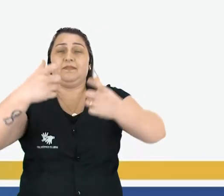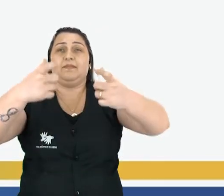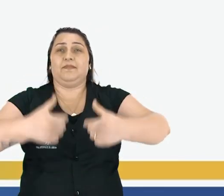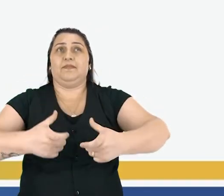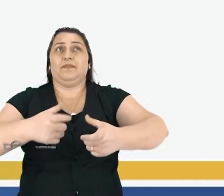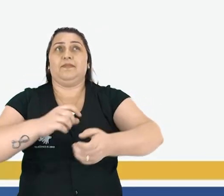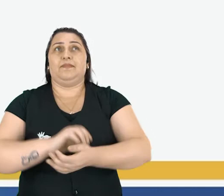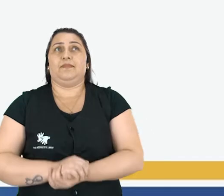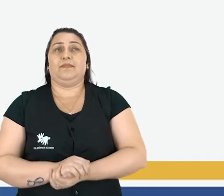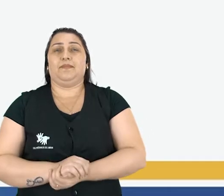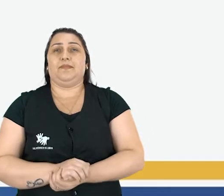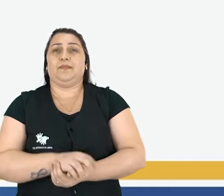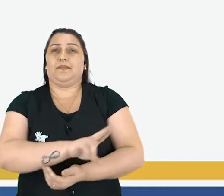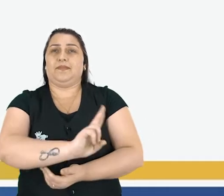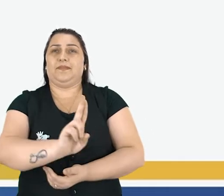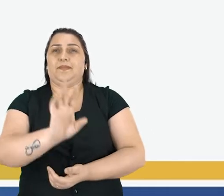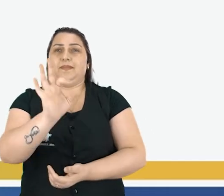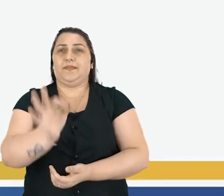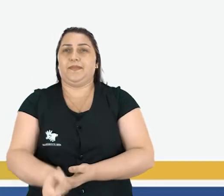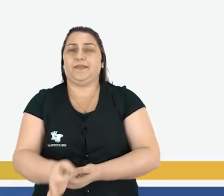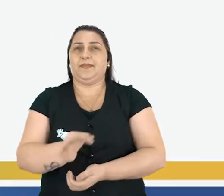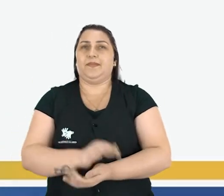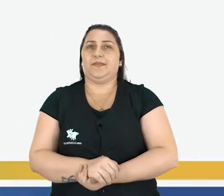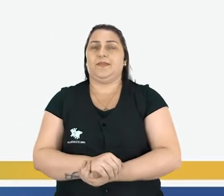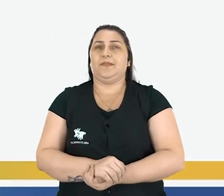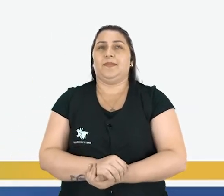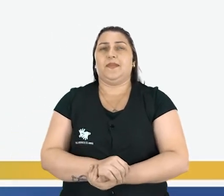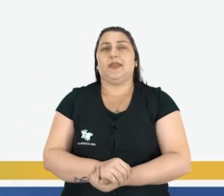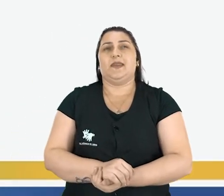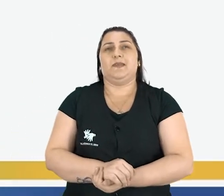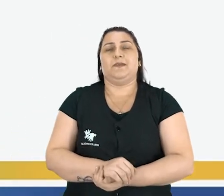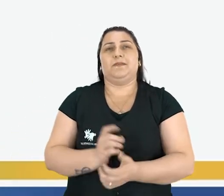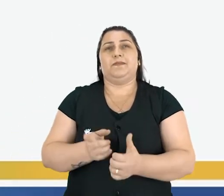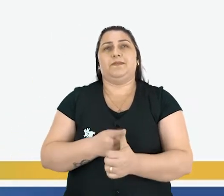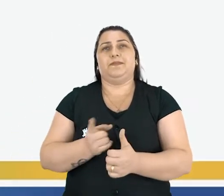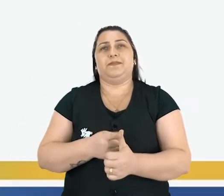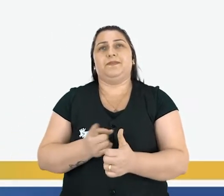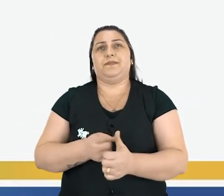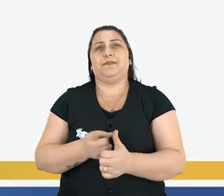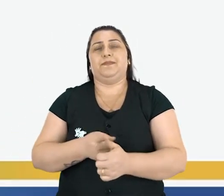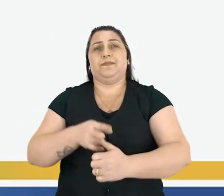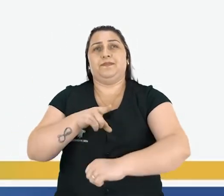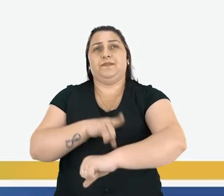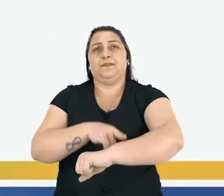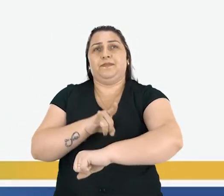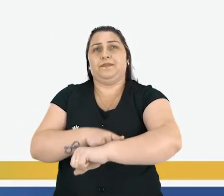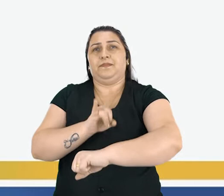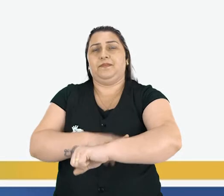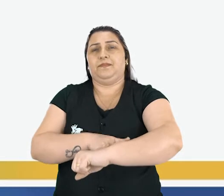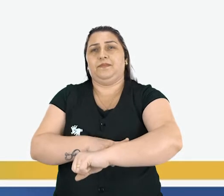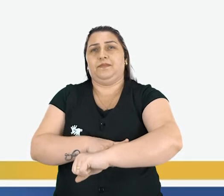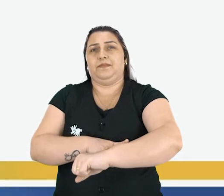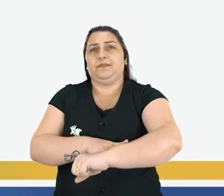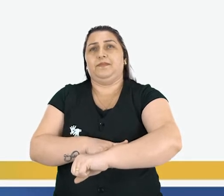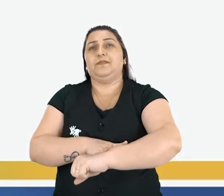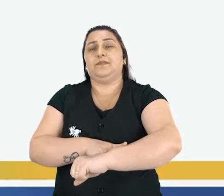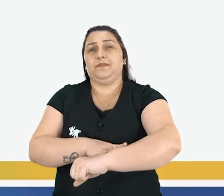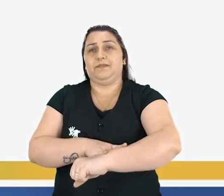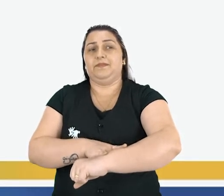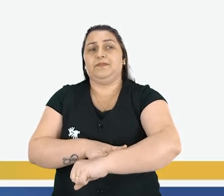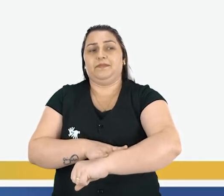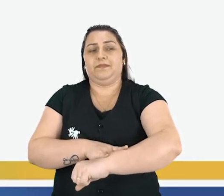dependência da escola ao seu nome correspondente a primeira palavra que temos ali é banheiro